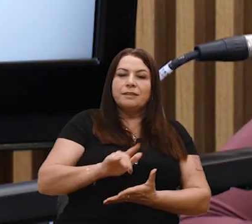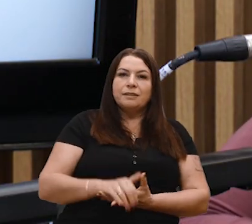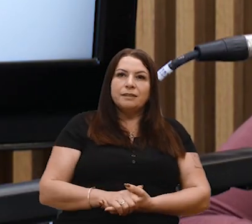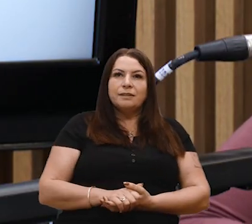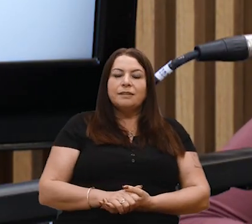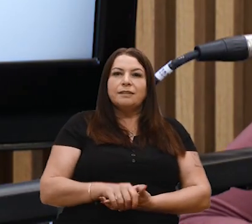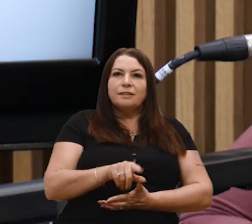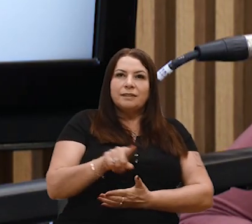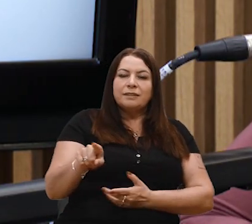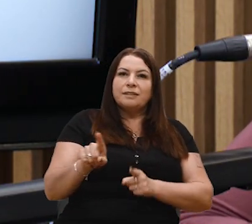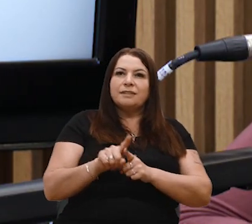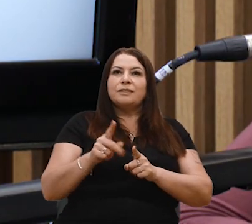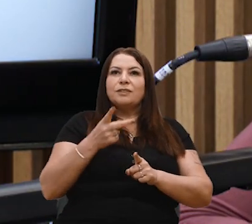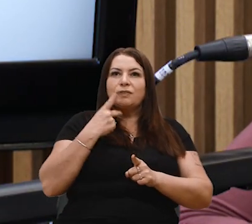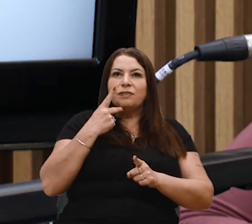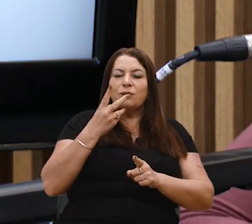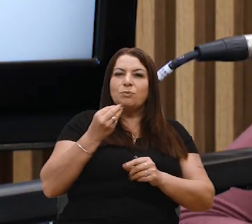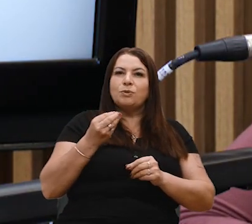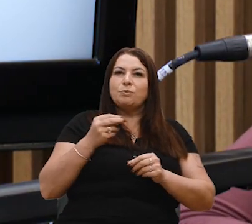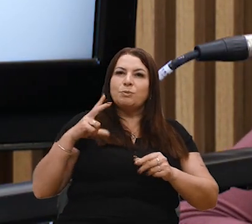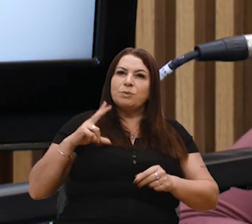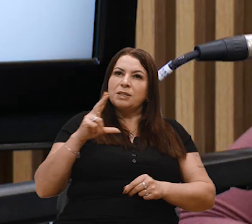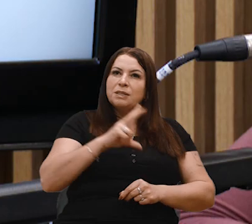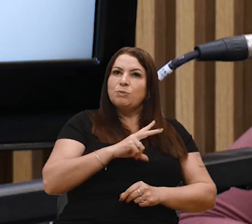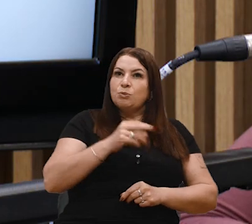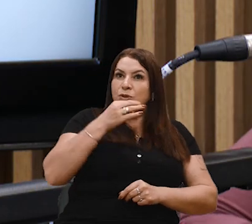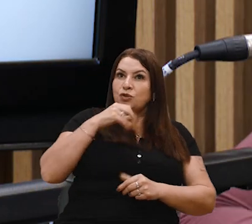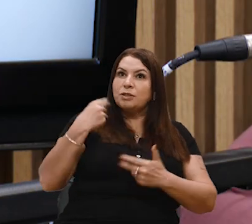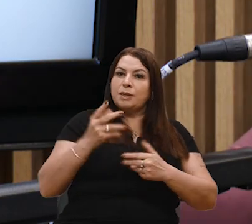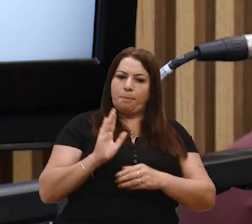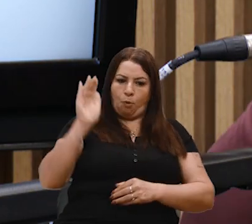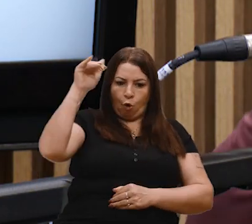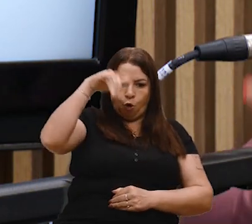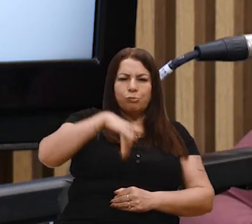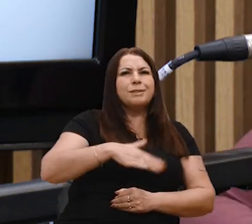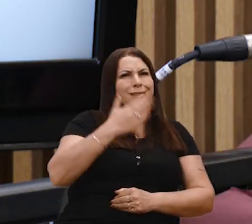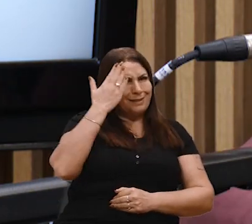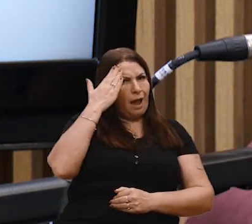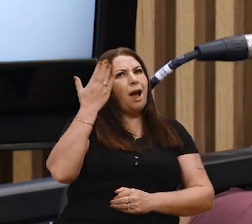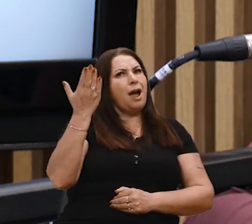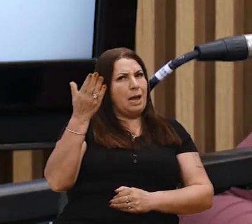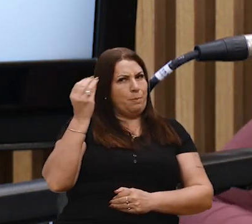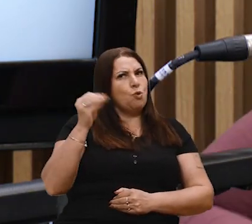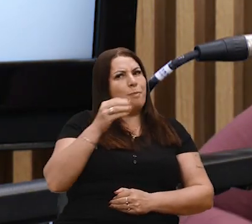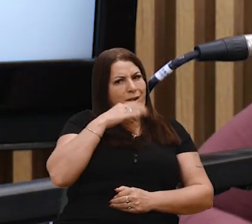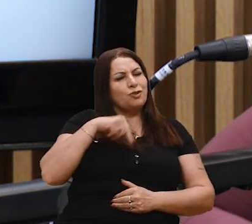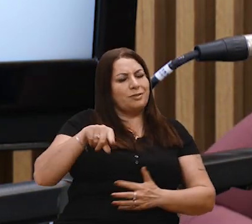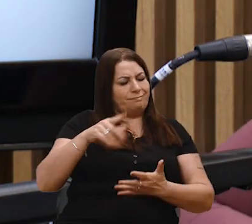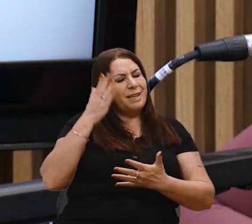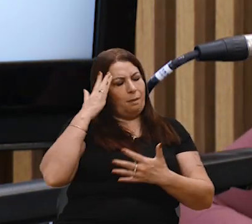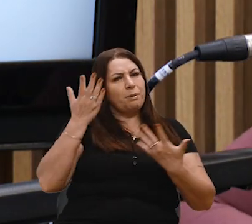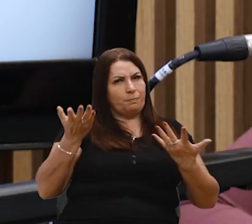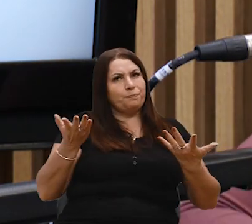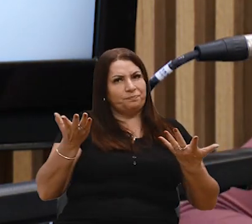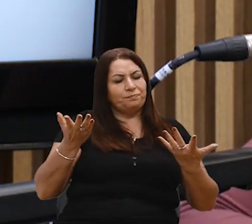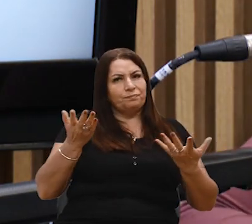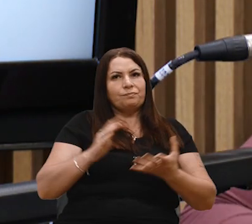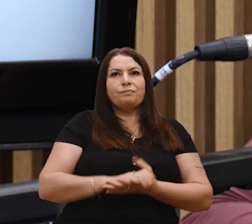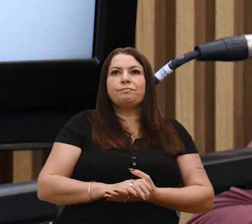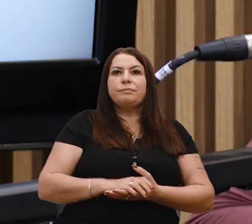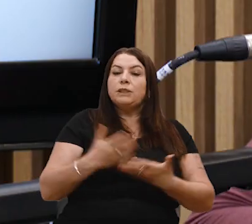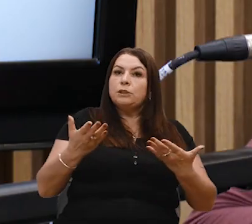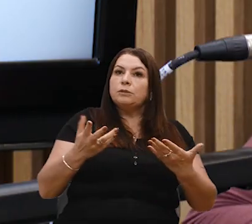Muita. Né? Então, o que eu falo muito para meus pacientes, tudo bem, Caxias tem morro, tem isso, a gente sabe como é que é Caxias,